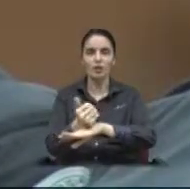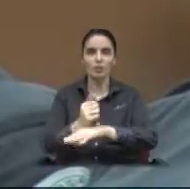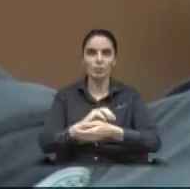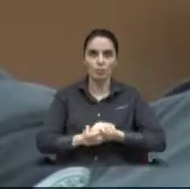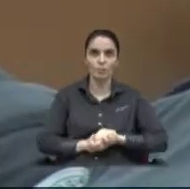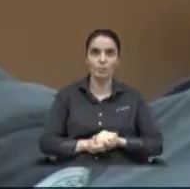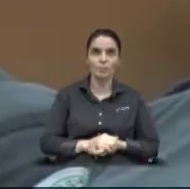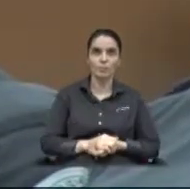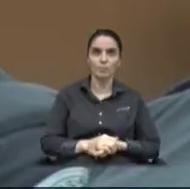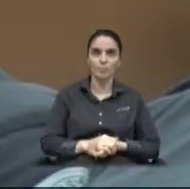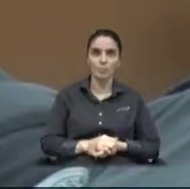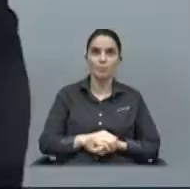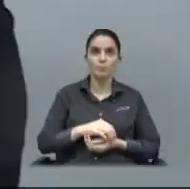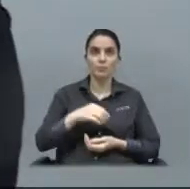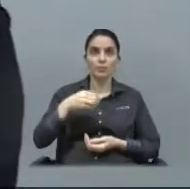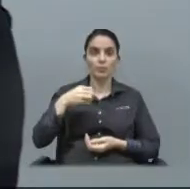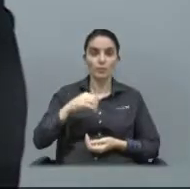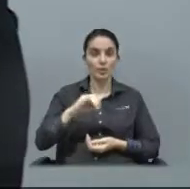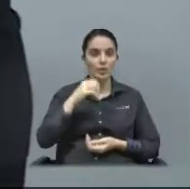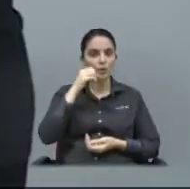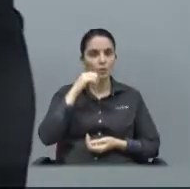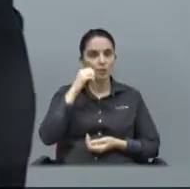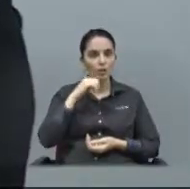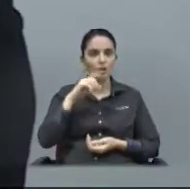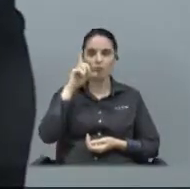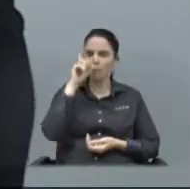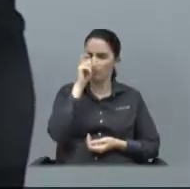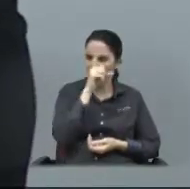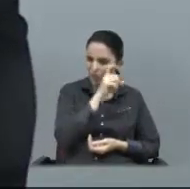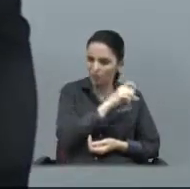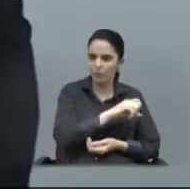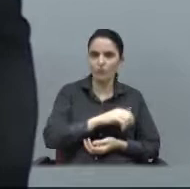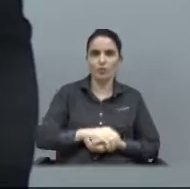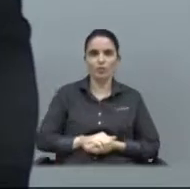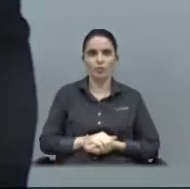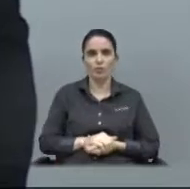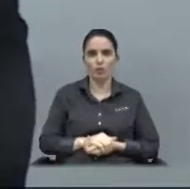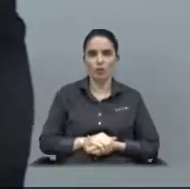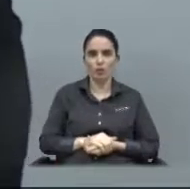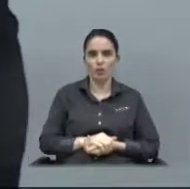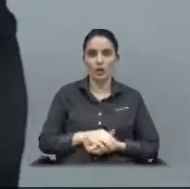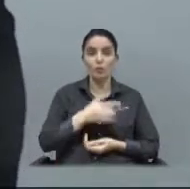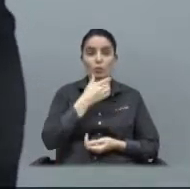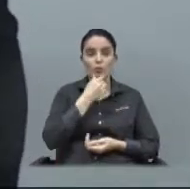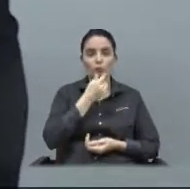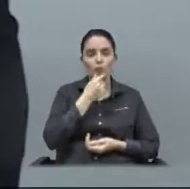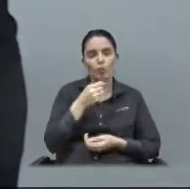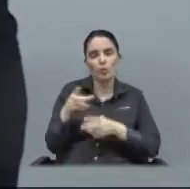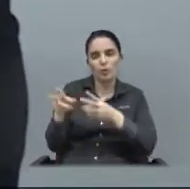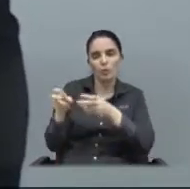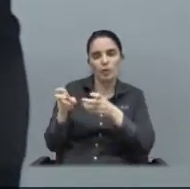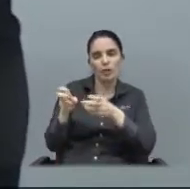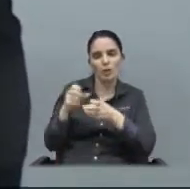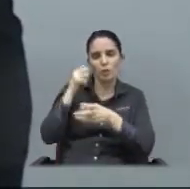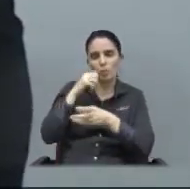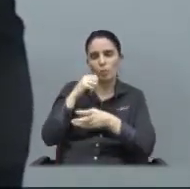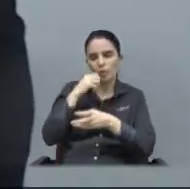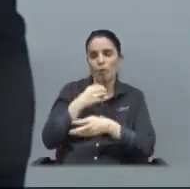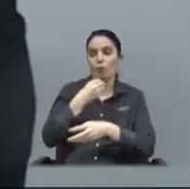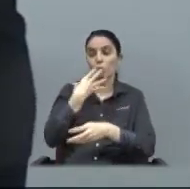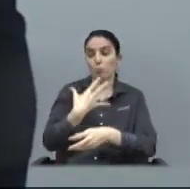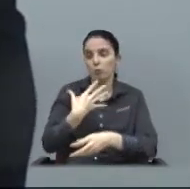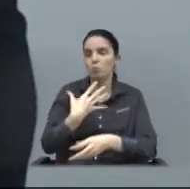quanto é difícil o quanto somos difíceis seriam ouvidas pelos homens mas os homens graças a deus